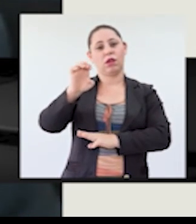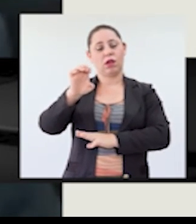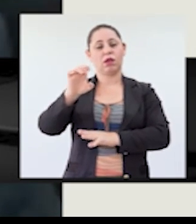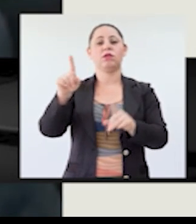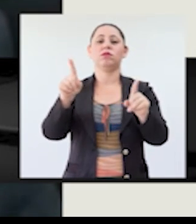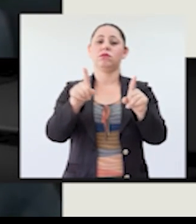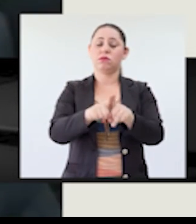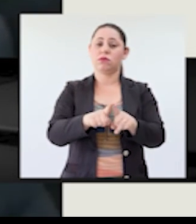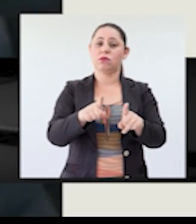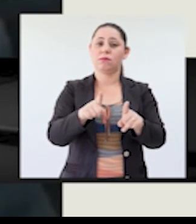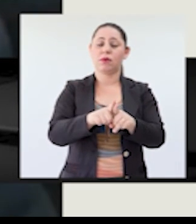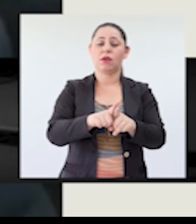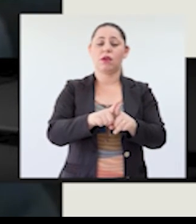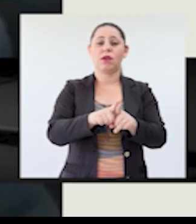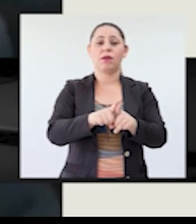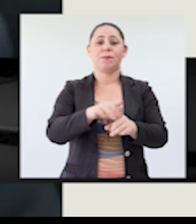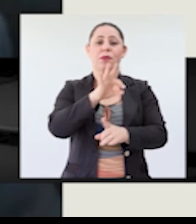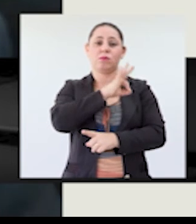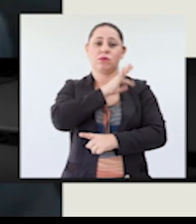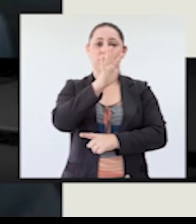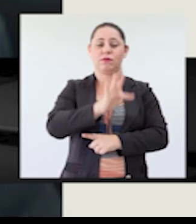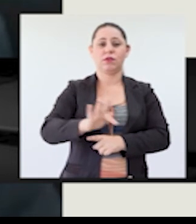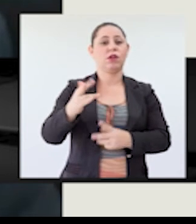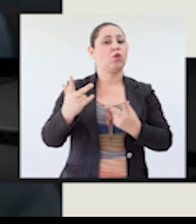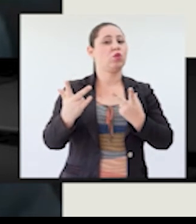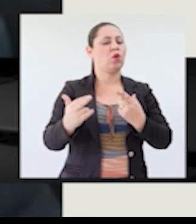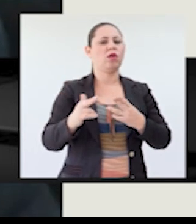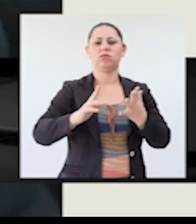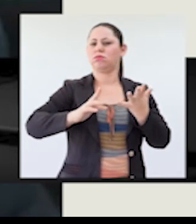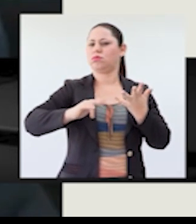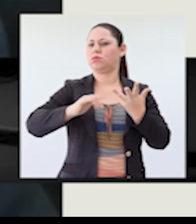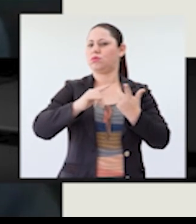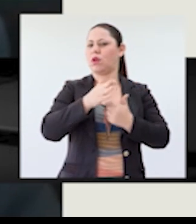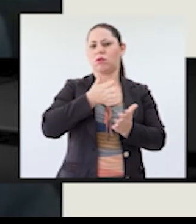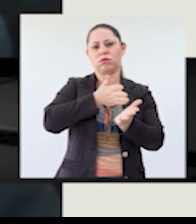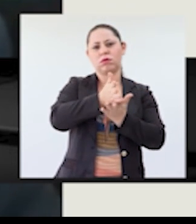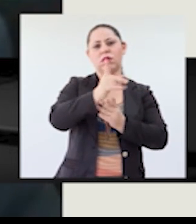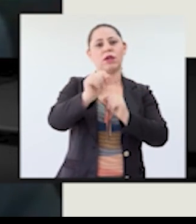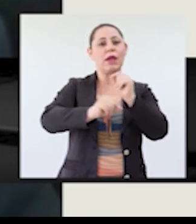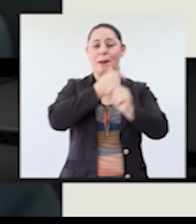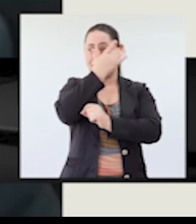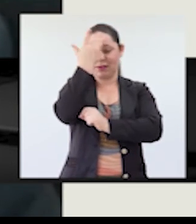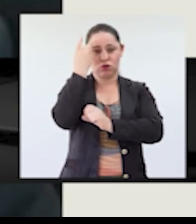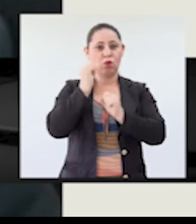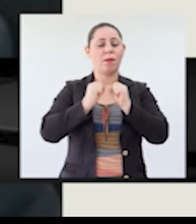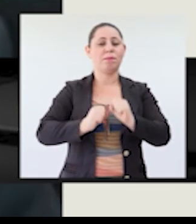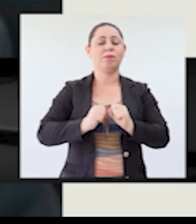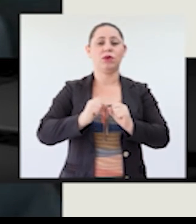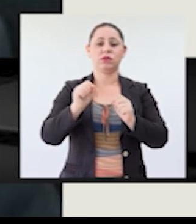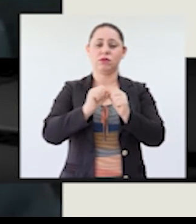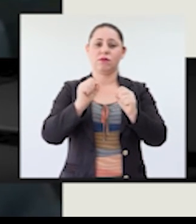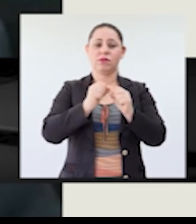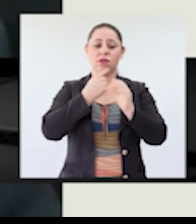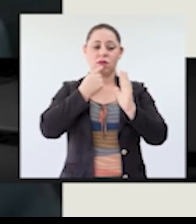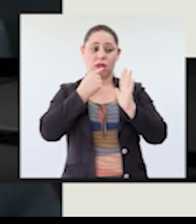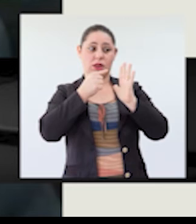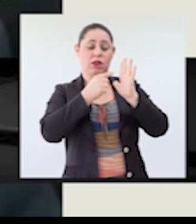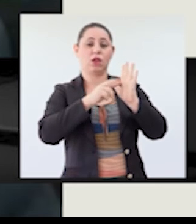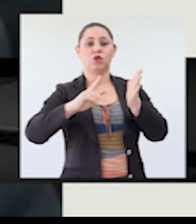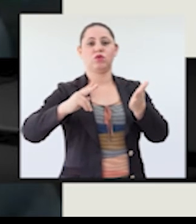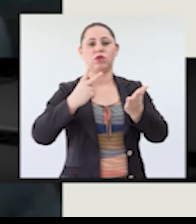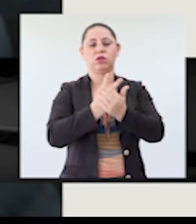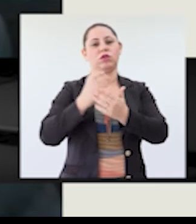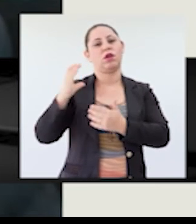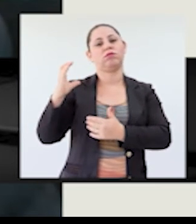Regional Eleitoral, a Polícia Federal do mesmo modo, ou seja, são vários caminhos para que as pessoas façam as denúncias, para